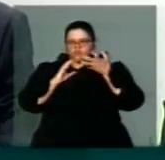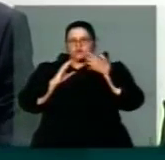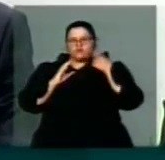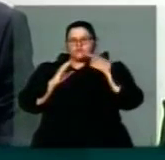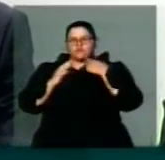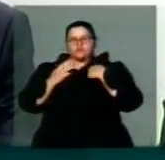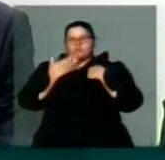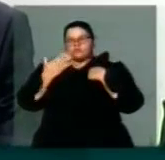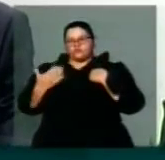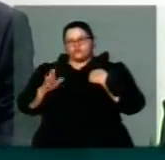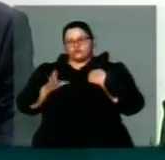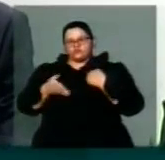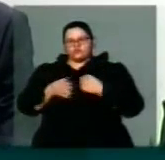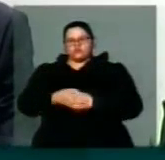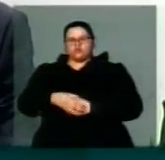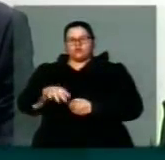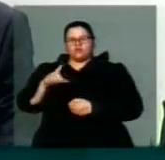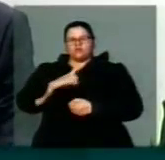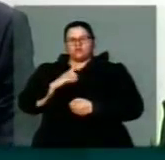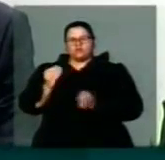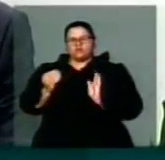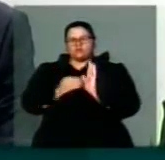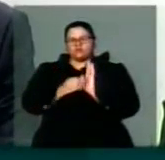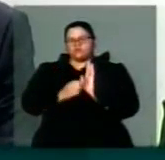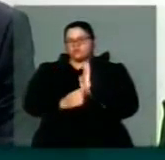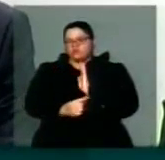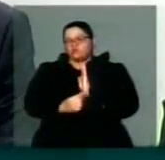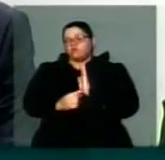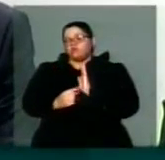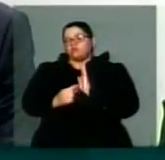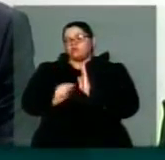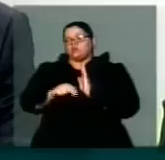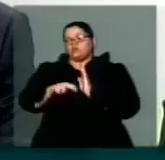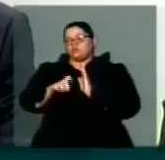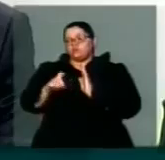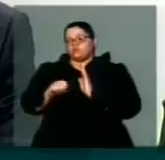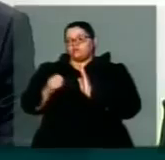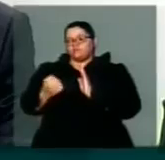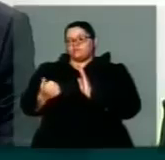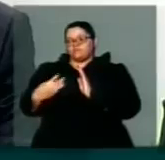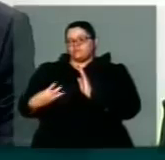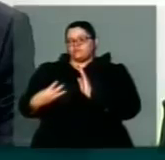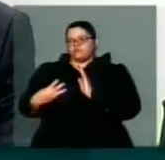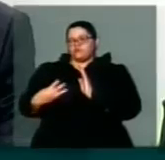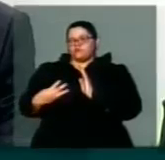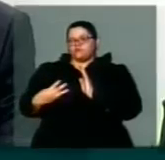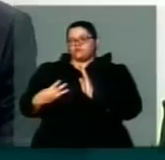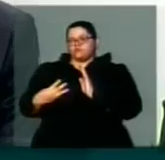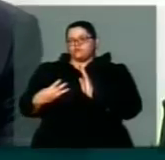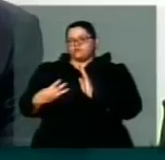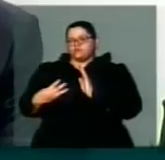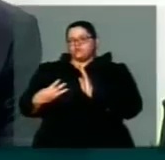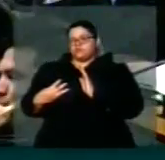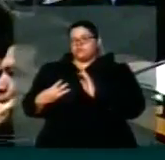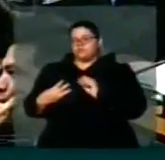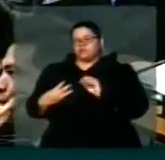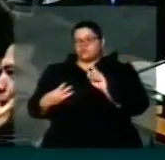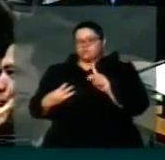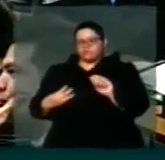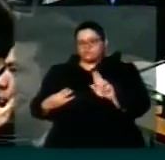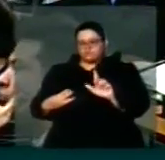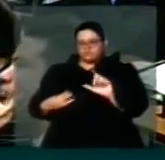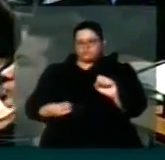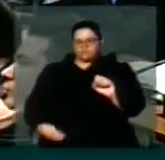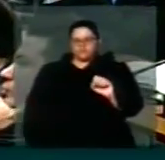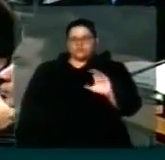aqui o termo, e que ele fala que indagado acerca dos fatos referentes ao anexo 13, navio Samsung, que o senhor Paulo Roberto